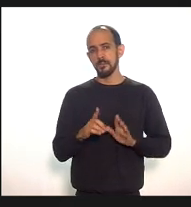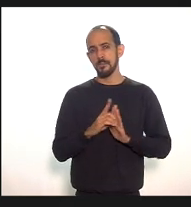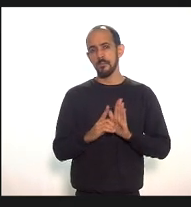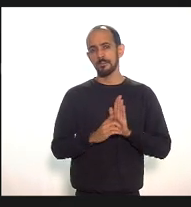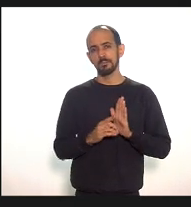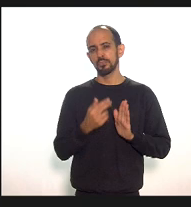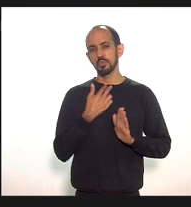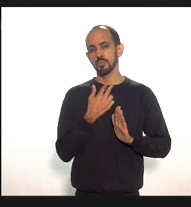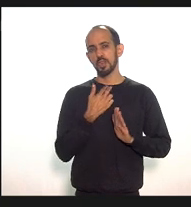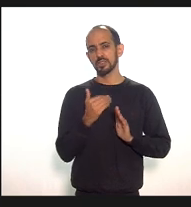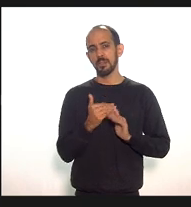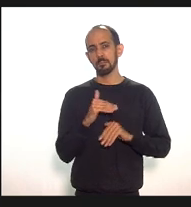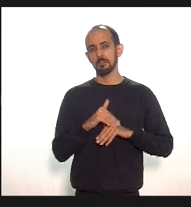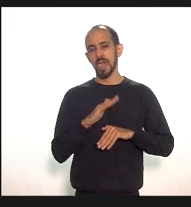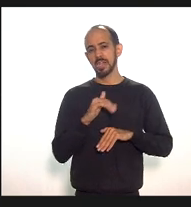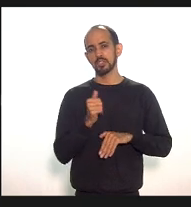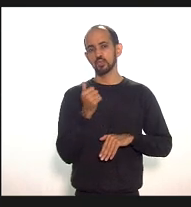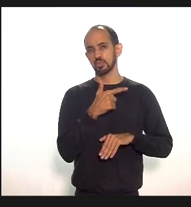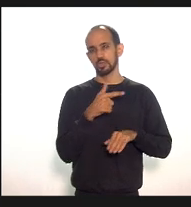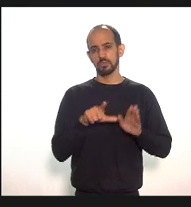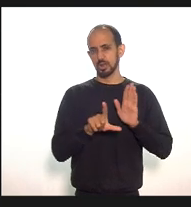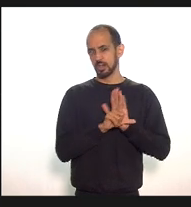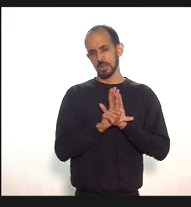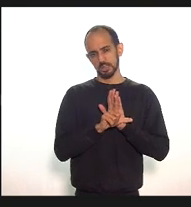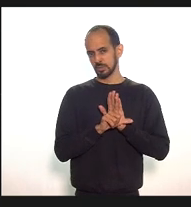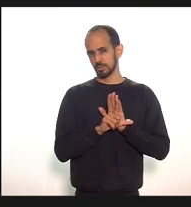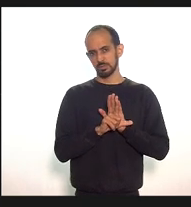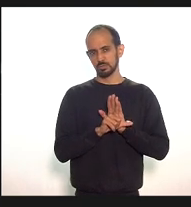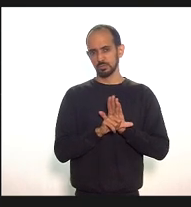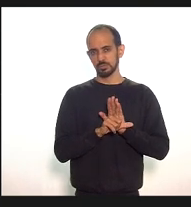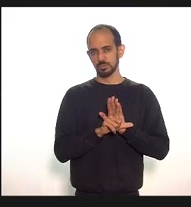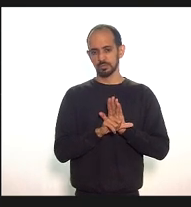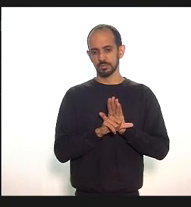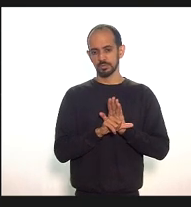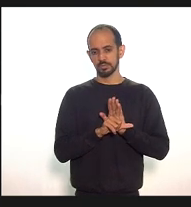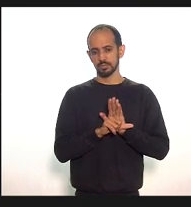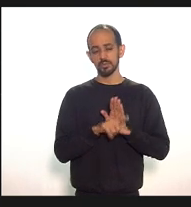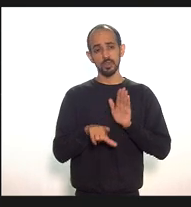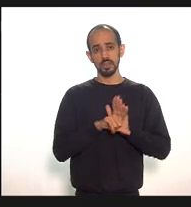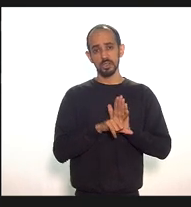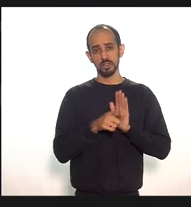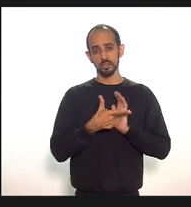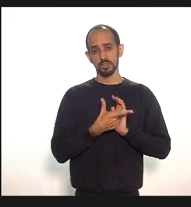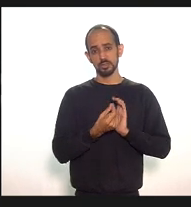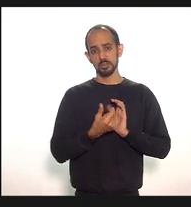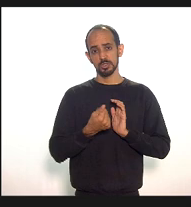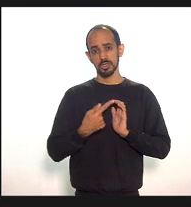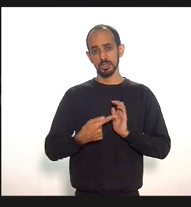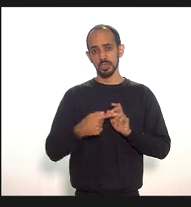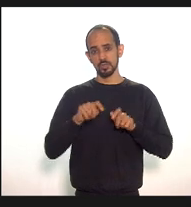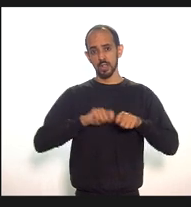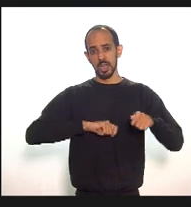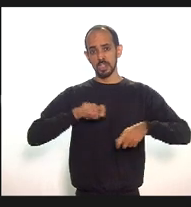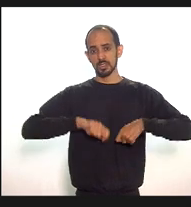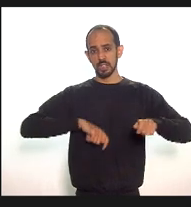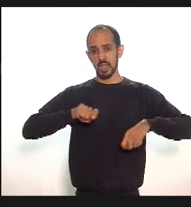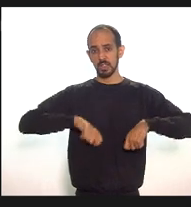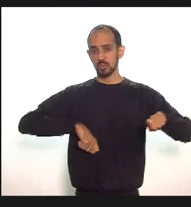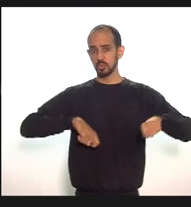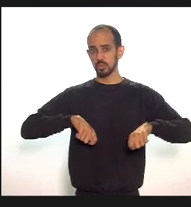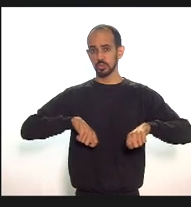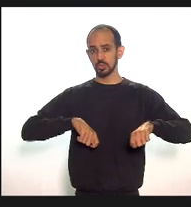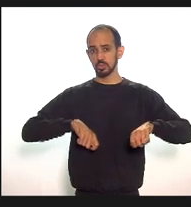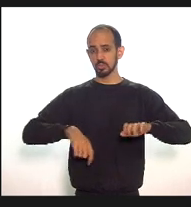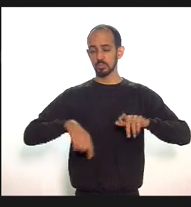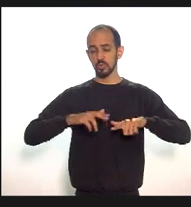ser maior do que uma lei então além de 2017 foi rasgada é através de um decreto